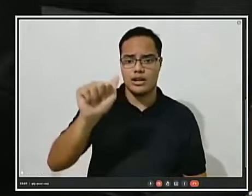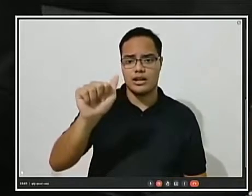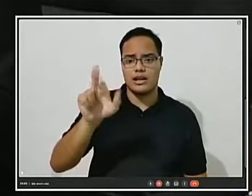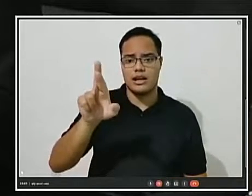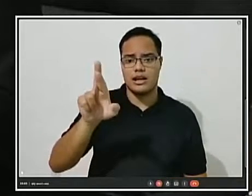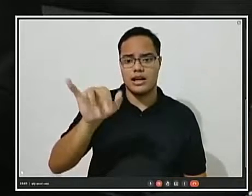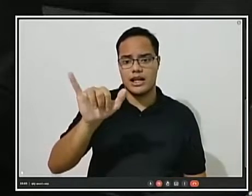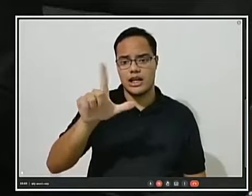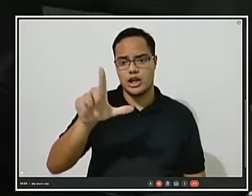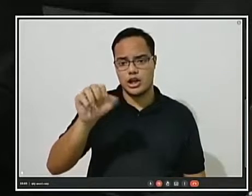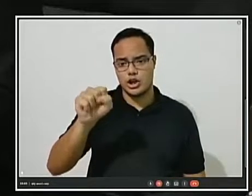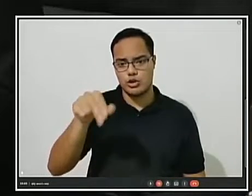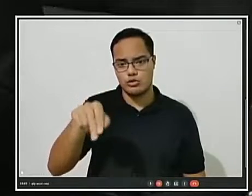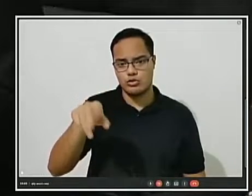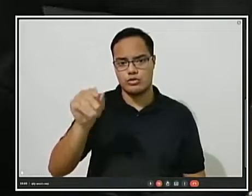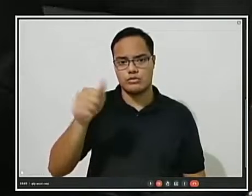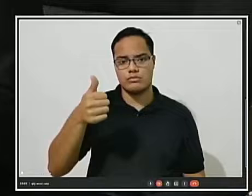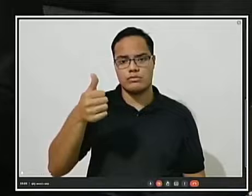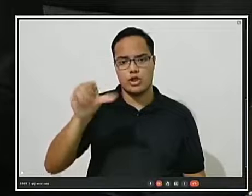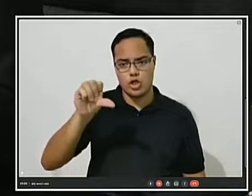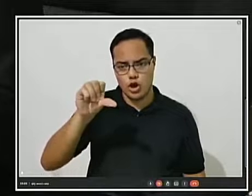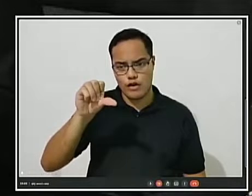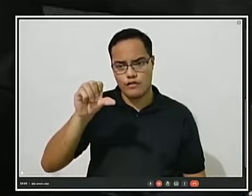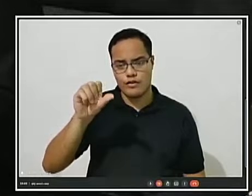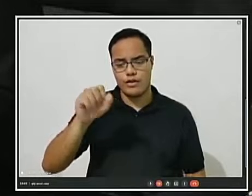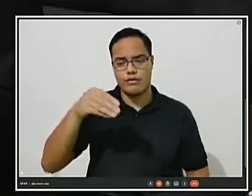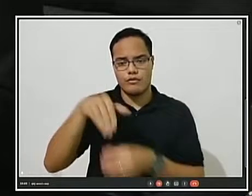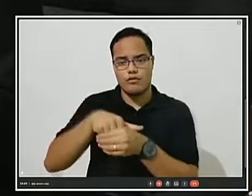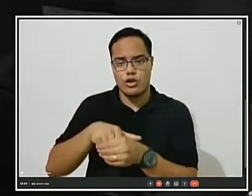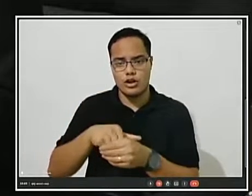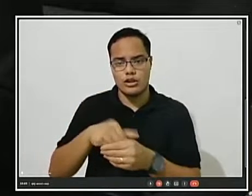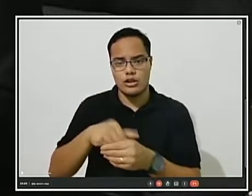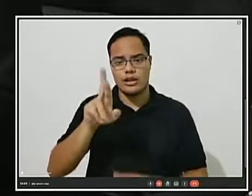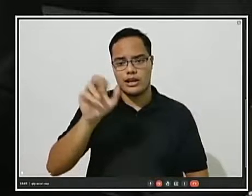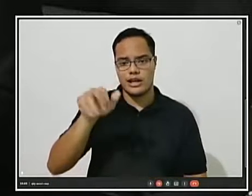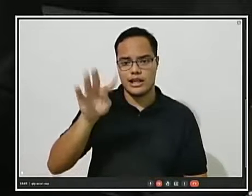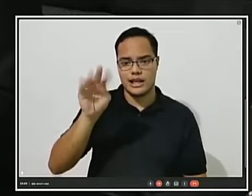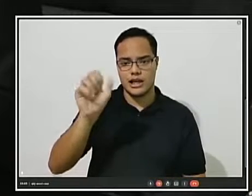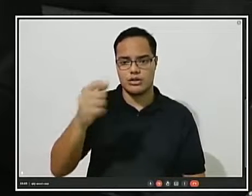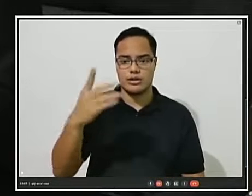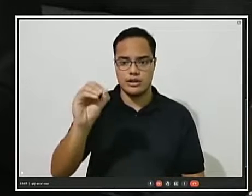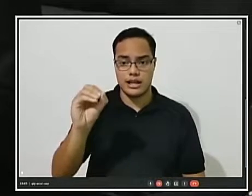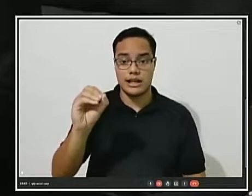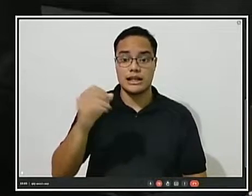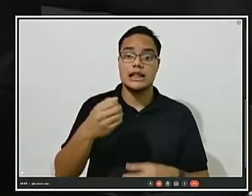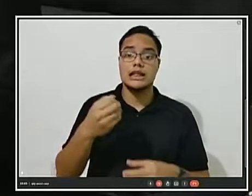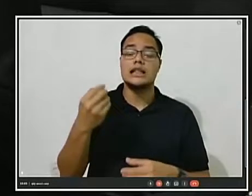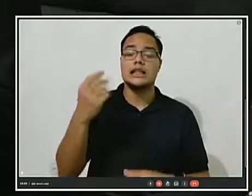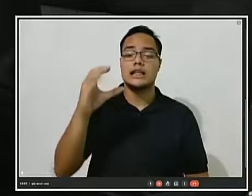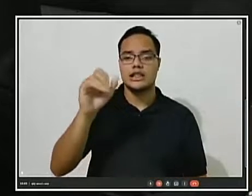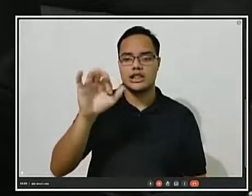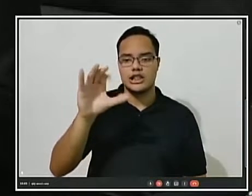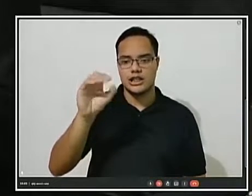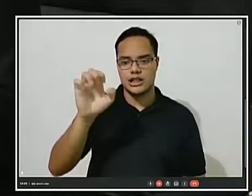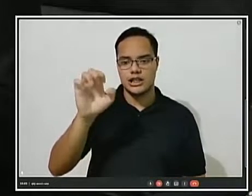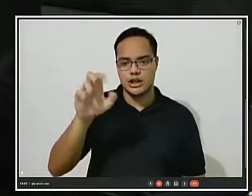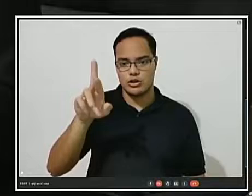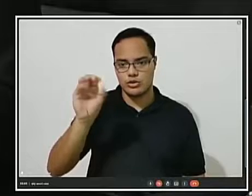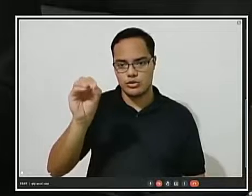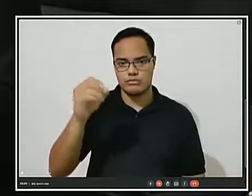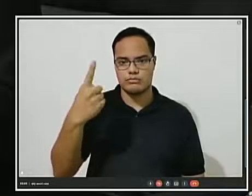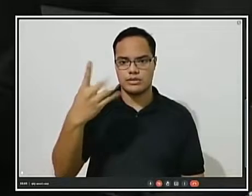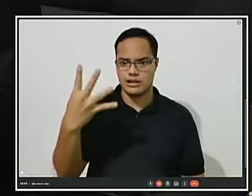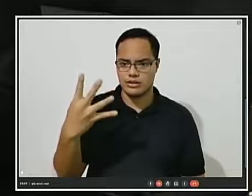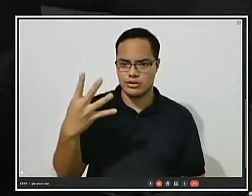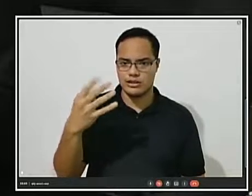chiorato 39 votos Renato Freitas 10 votos Professor Cícero 14 votos Jéssica Magno 14